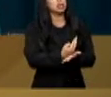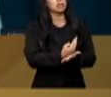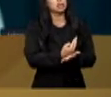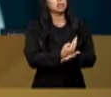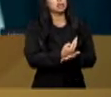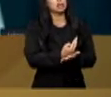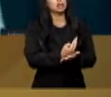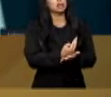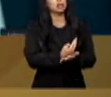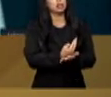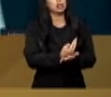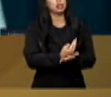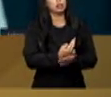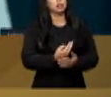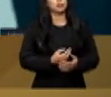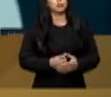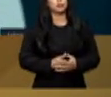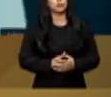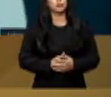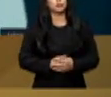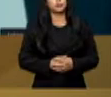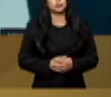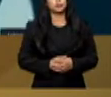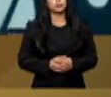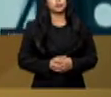respeitabilidade, em termos de